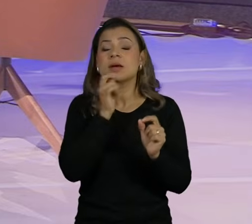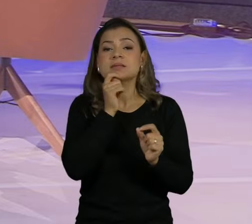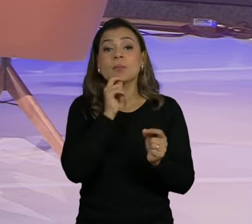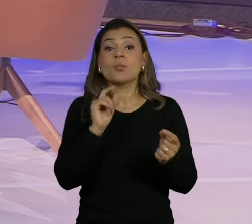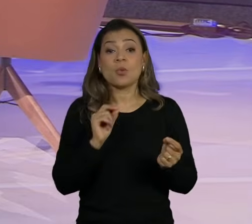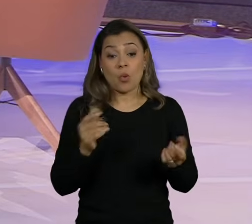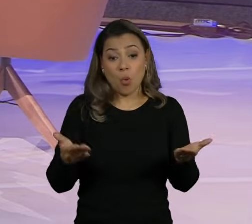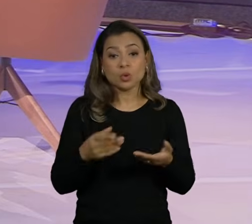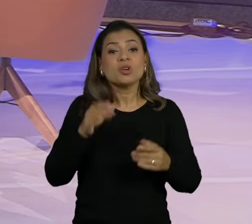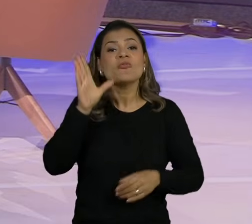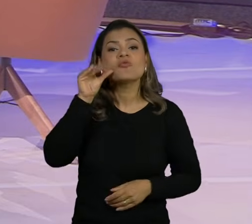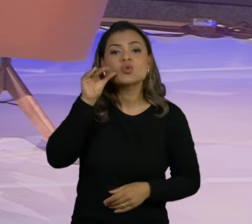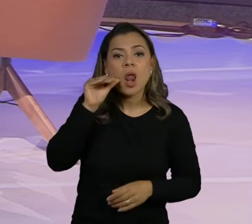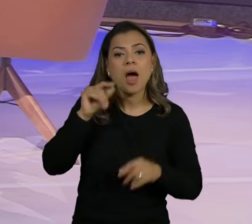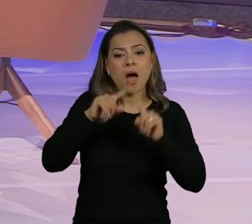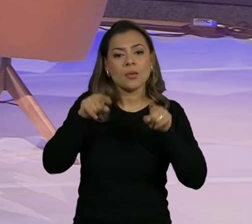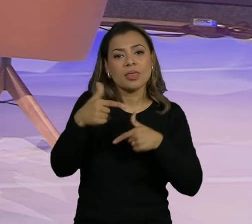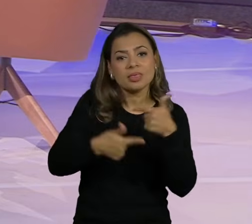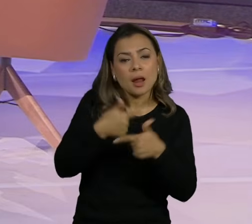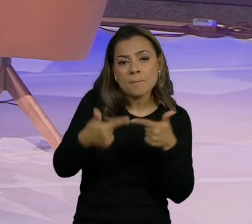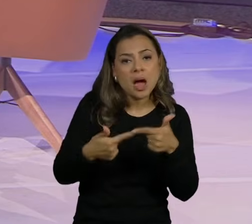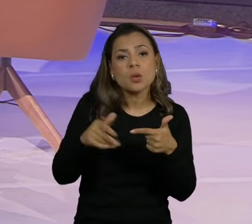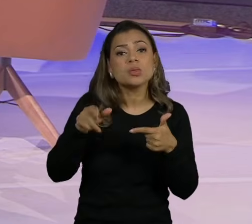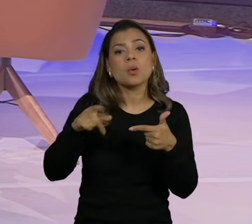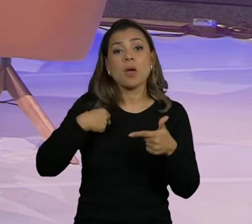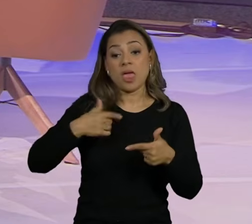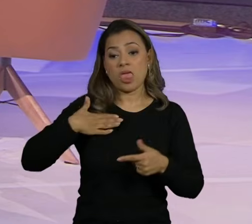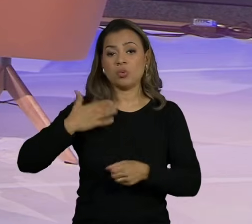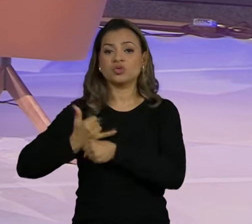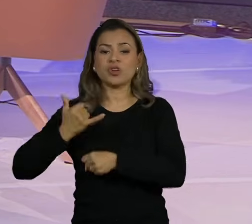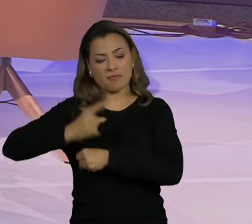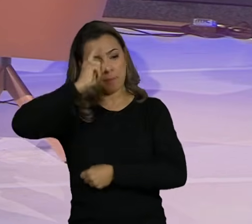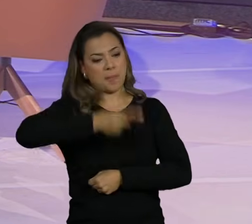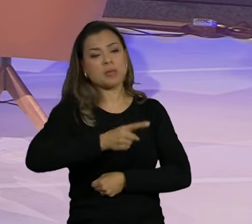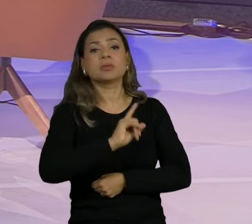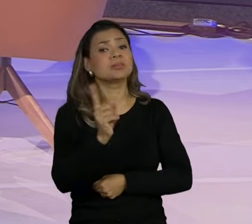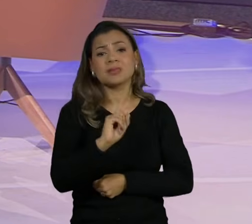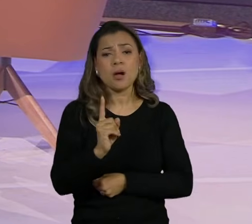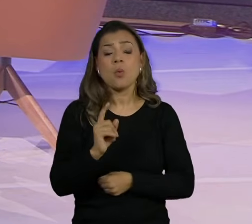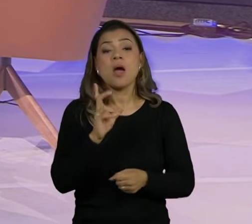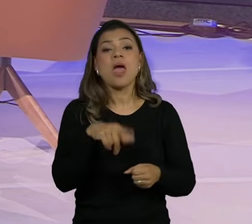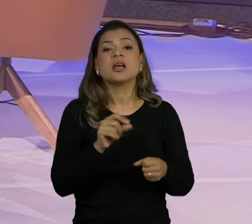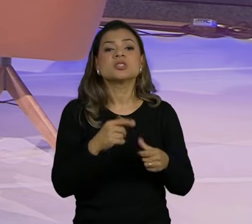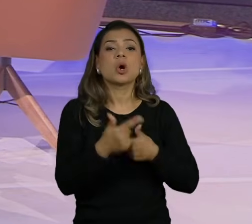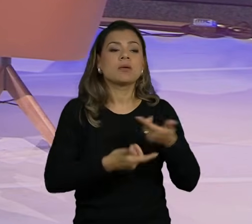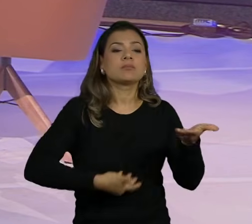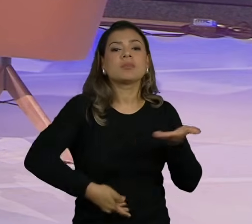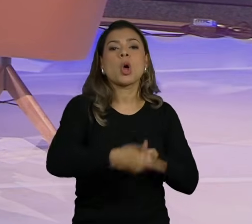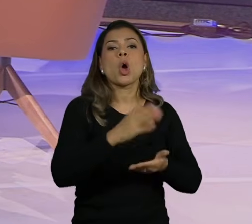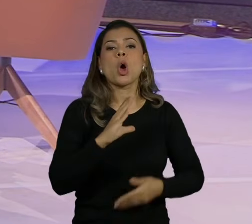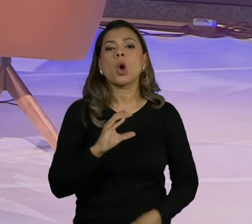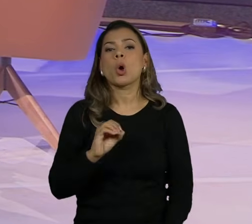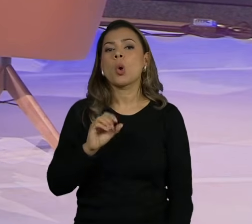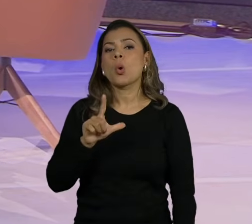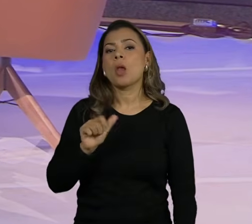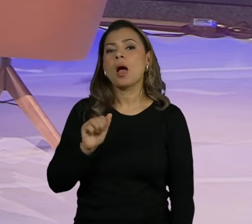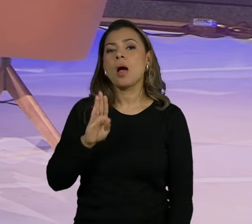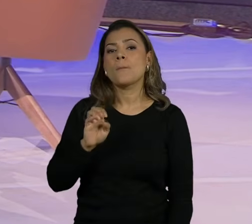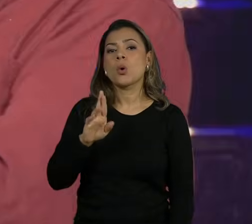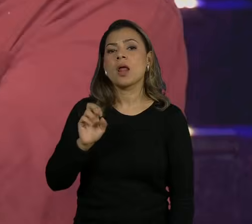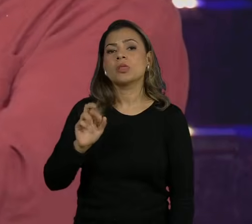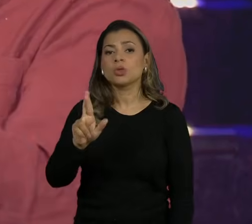mais alguém que está subordinado a você. Então, você pode ligar para ele 11 horas da noite, Mandar etc. mensagem e tal. o tempo todo,